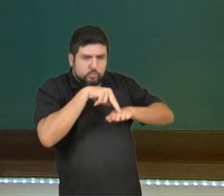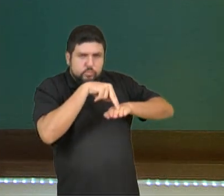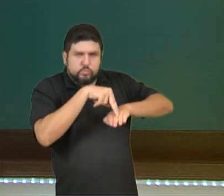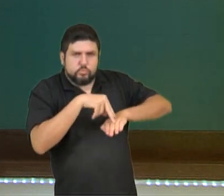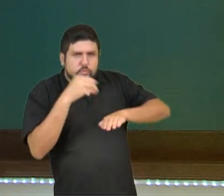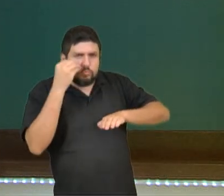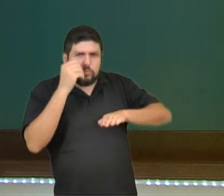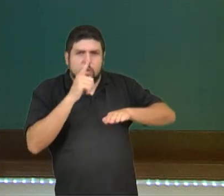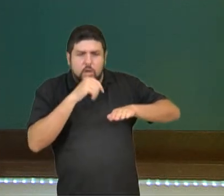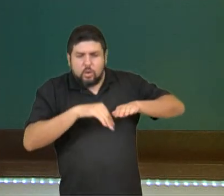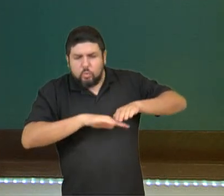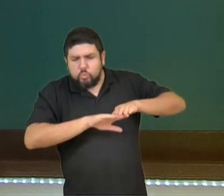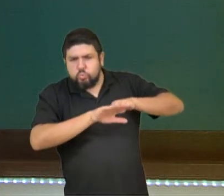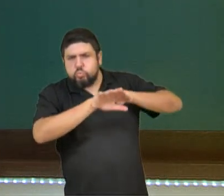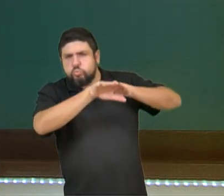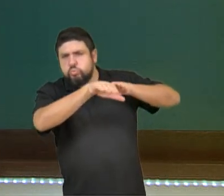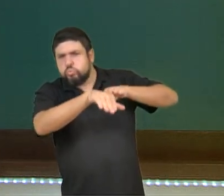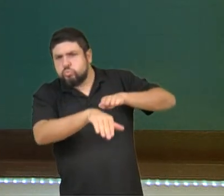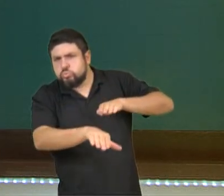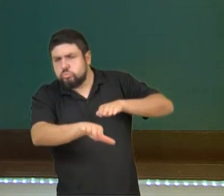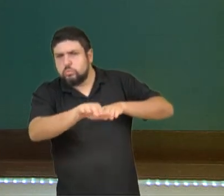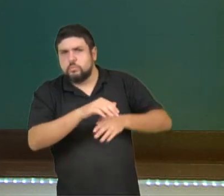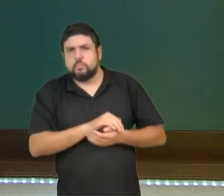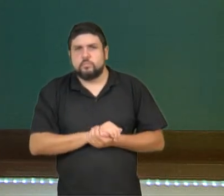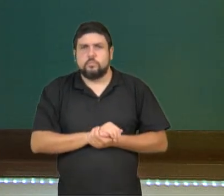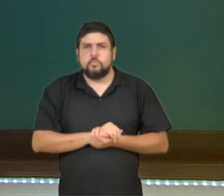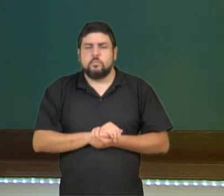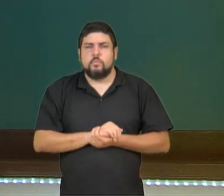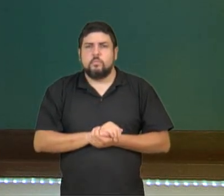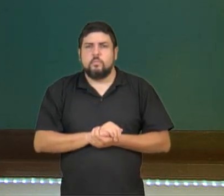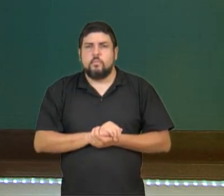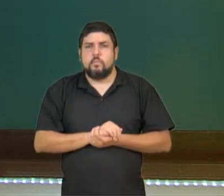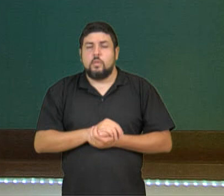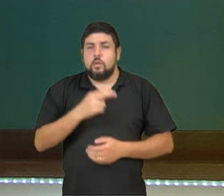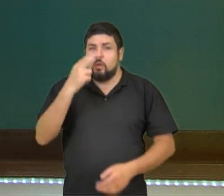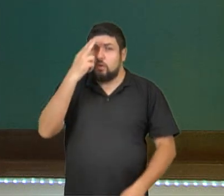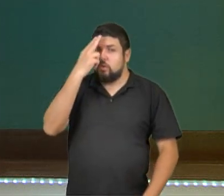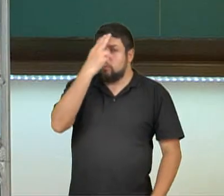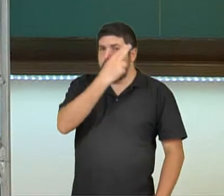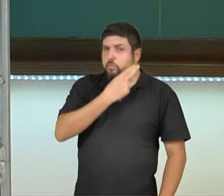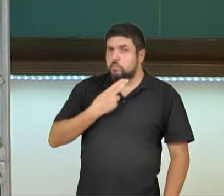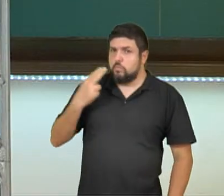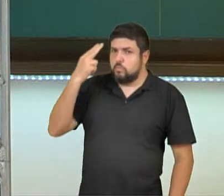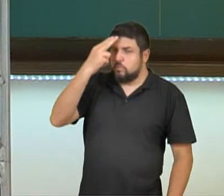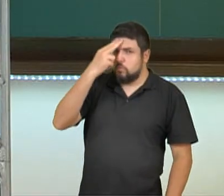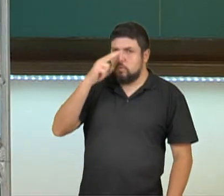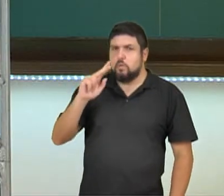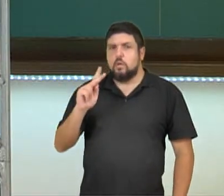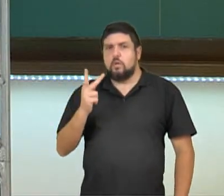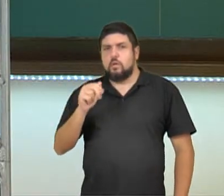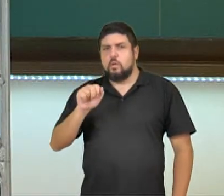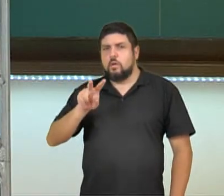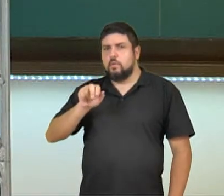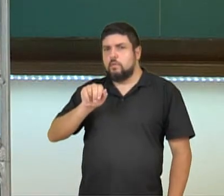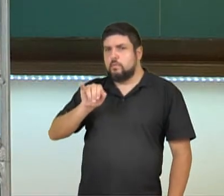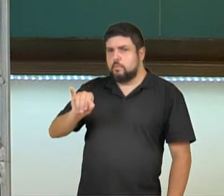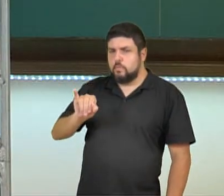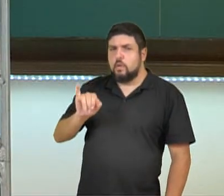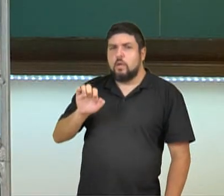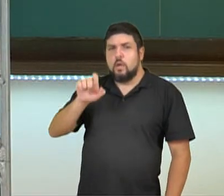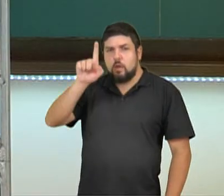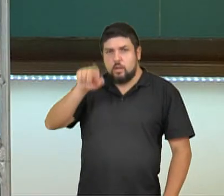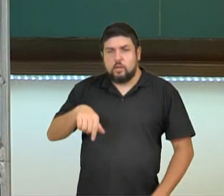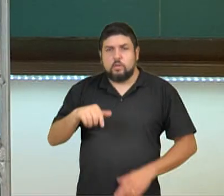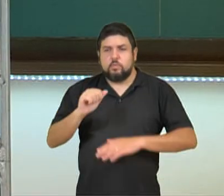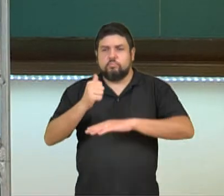No Havaí, ele era praticado de acordo com a hierarquia. Como assim de acordo com a hierarquia? Então, se